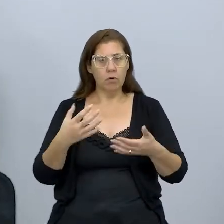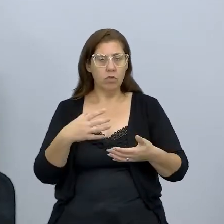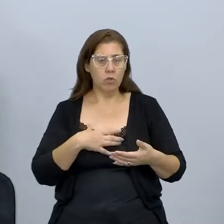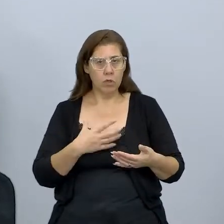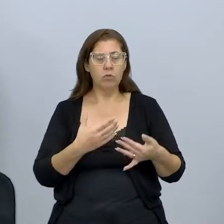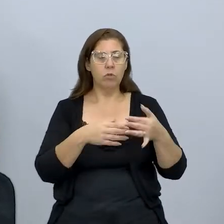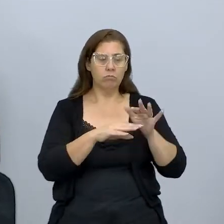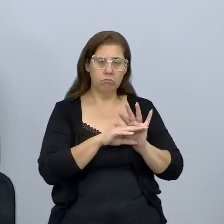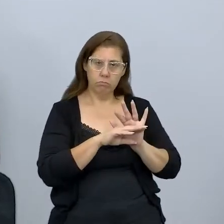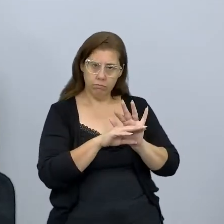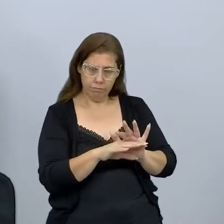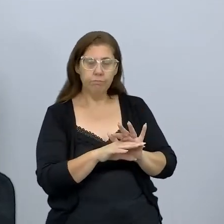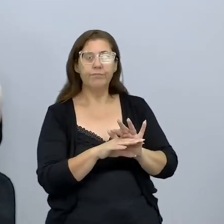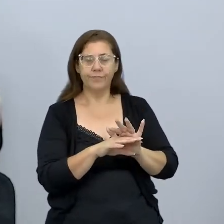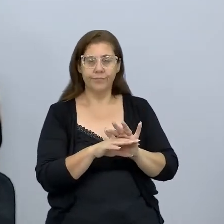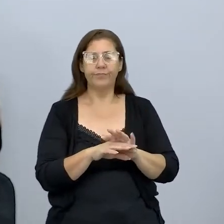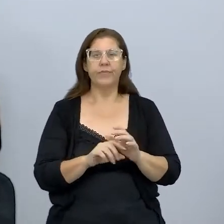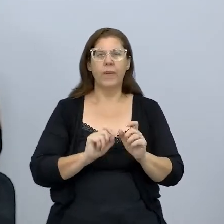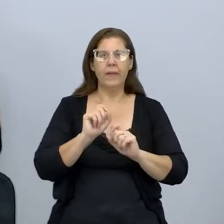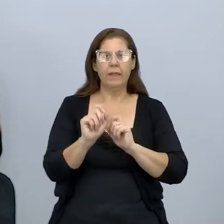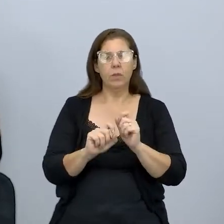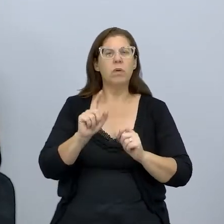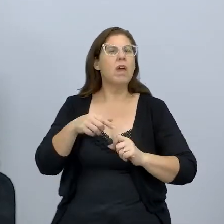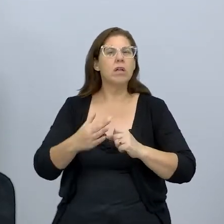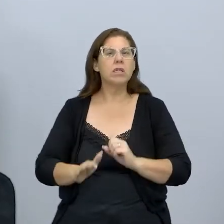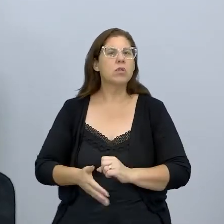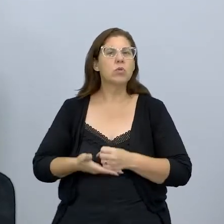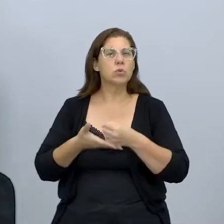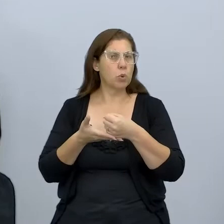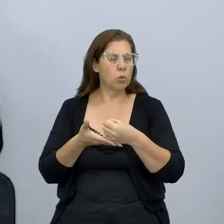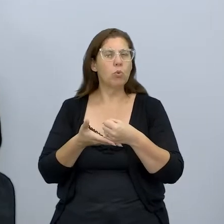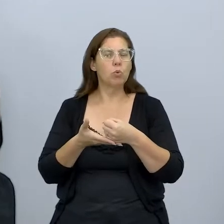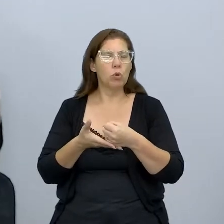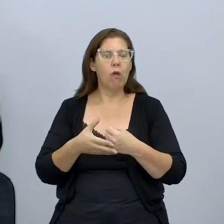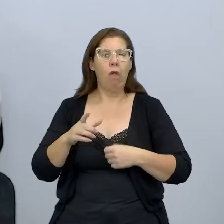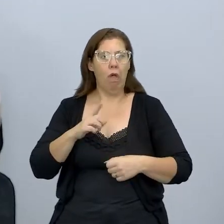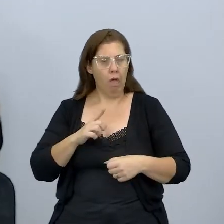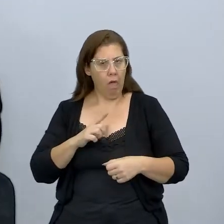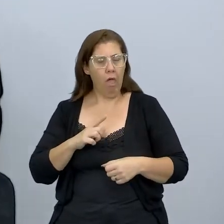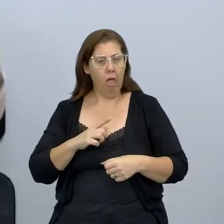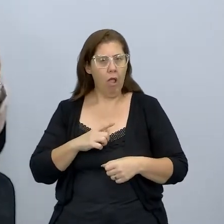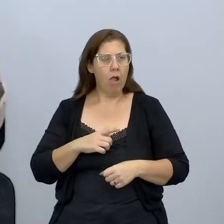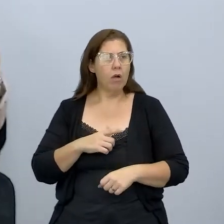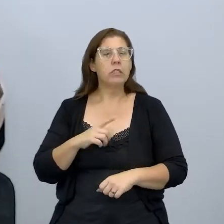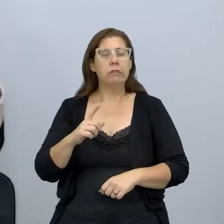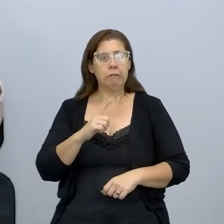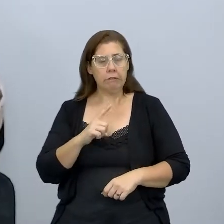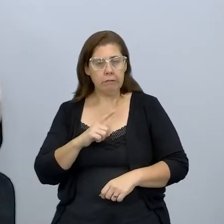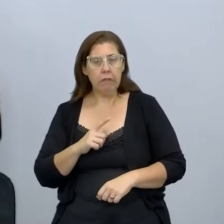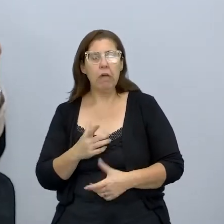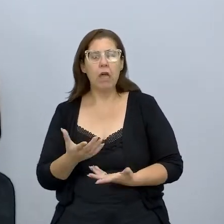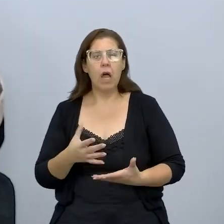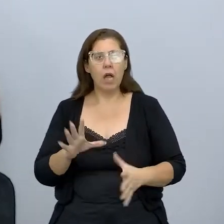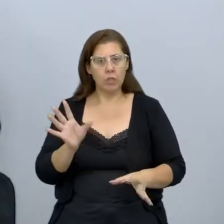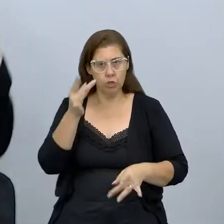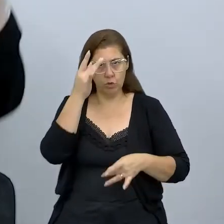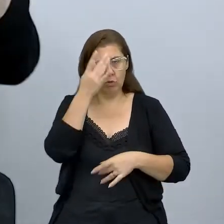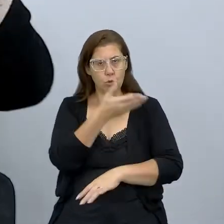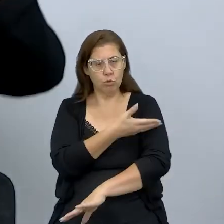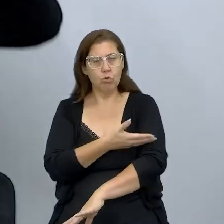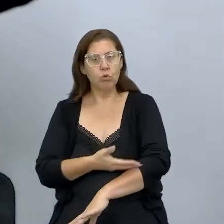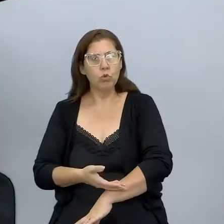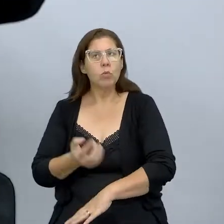colaborar sustentavelmente falando, o que é ser sustentável, né? É a gente adquirir usufruir dos recursos naturais que a gente tem